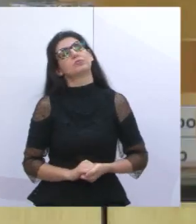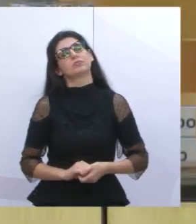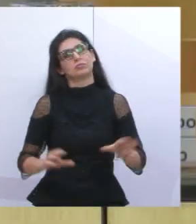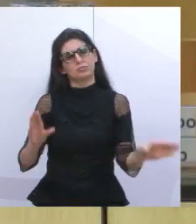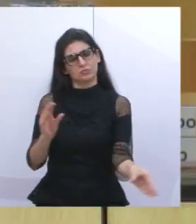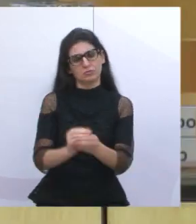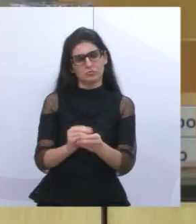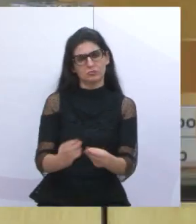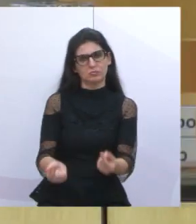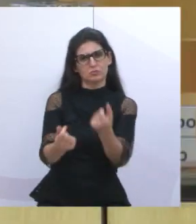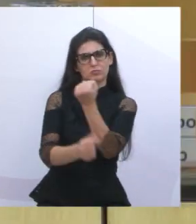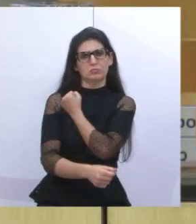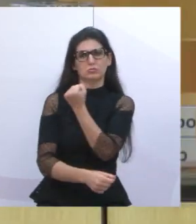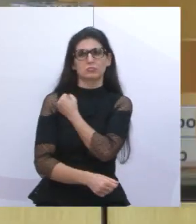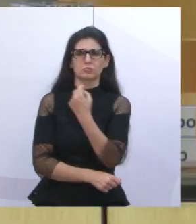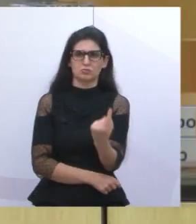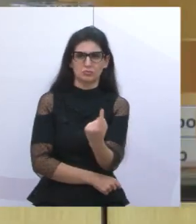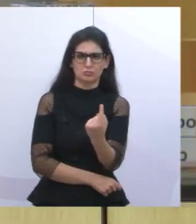Emenda número 1.